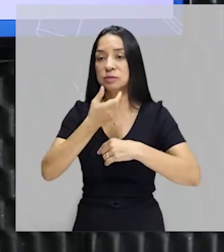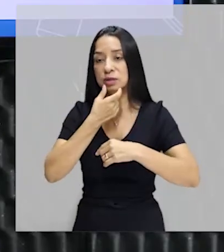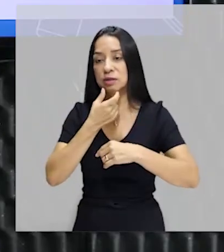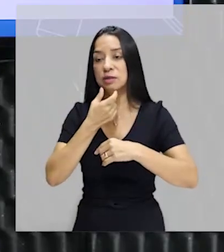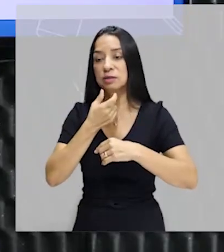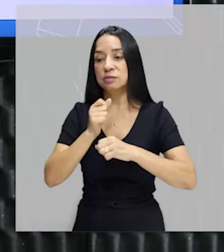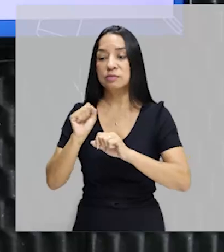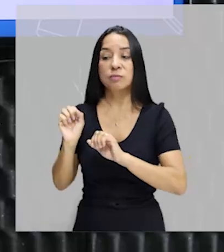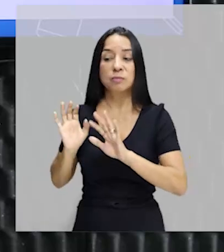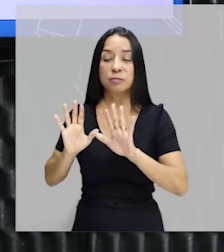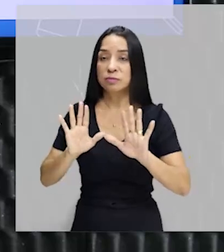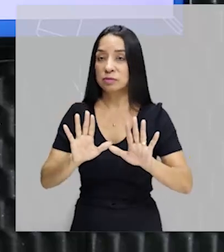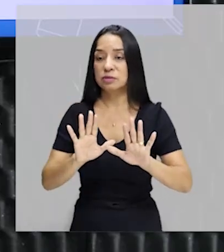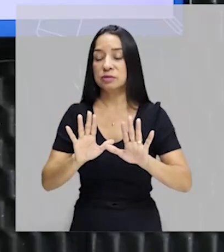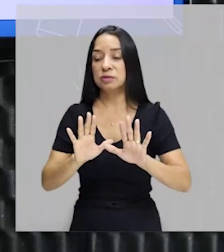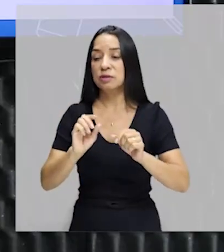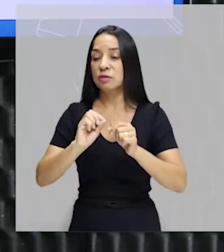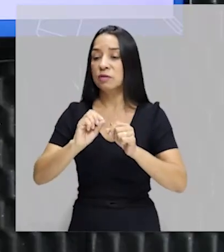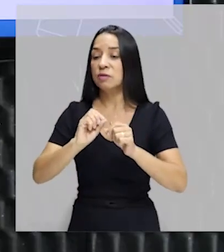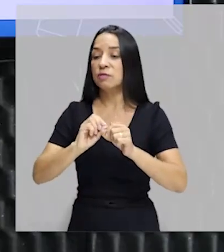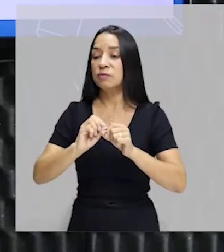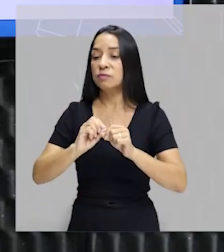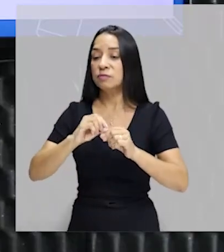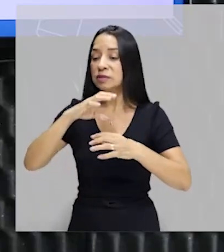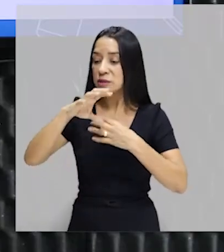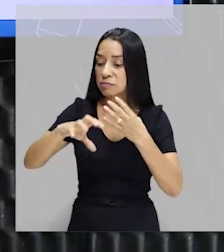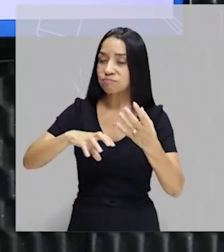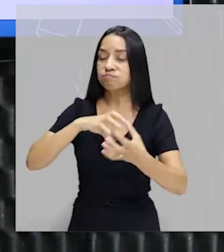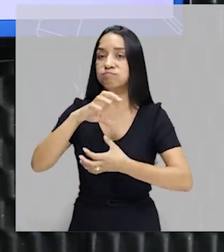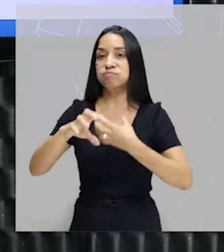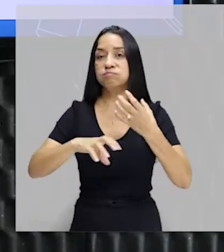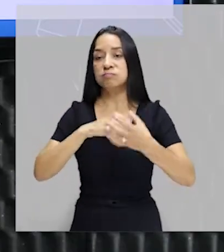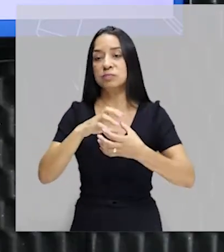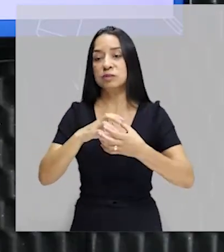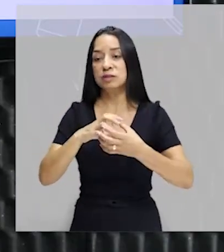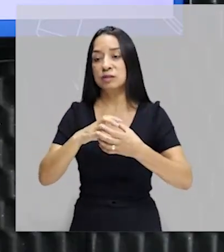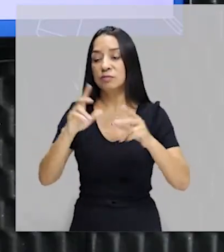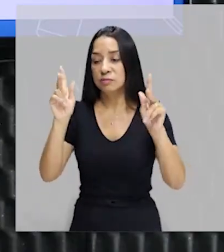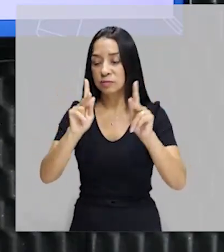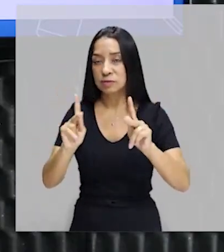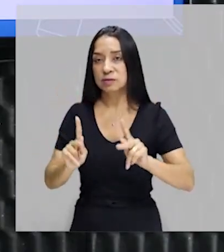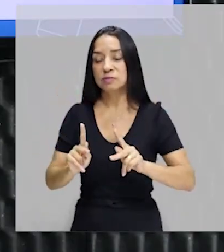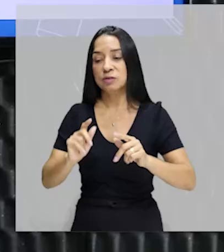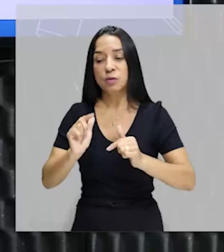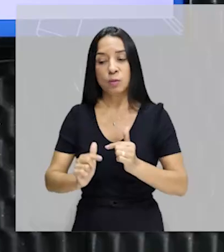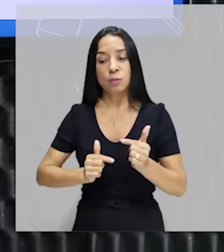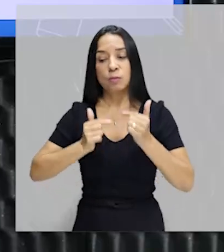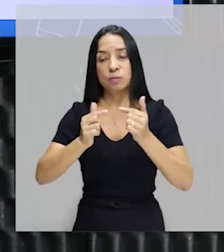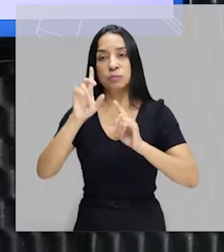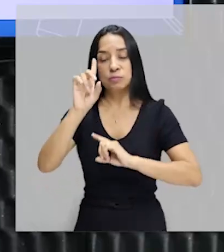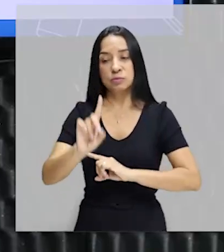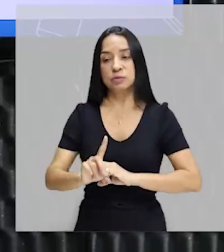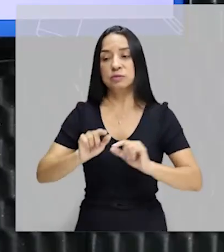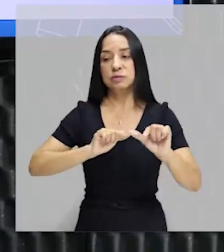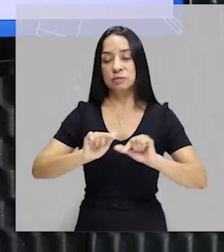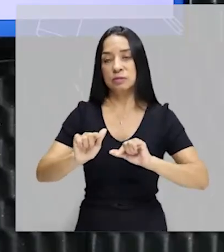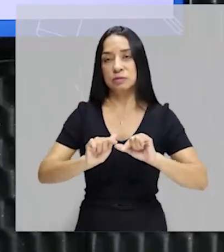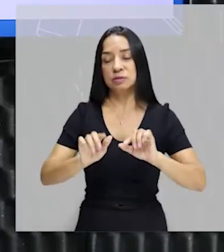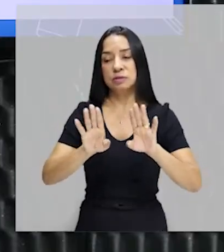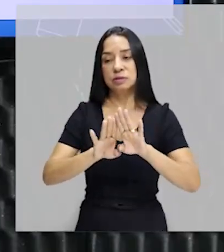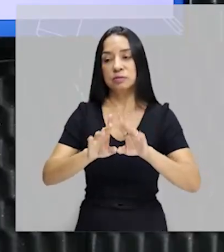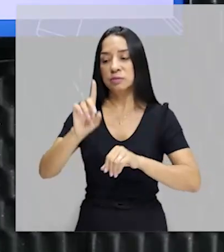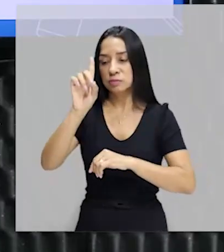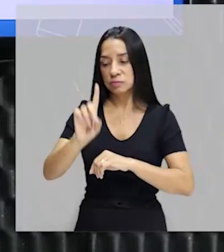protestar, vão fazer greve pacífica e vão lutar não só por direitos trabalhistas, mas vão lutar também por